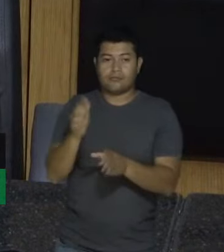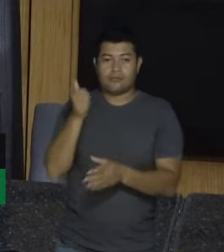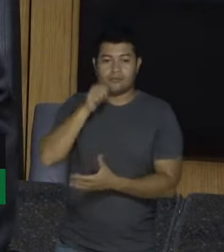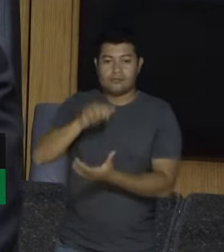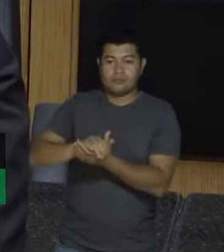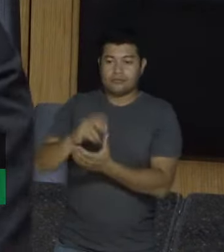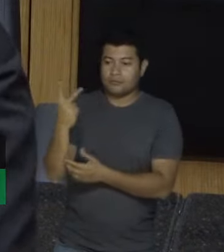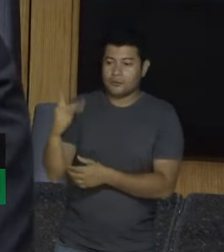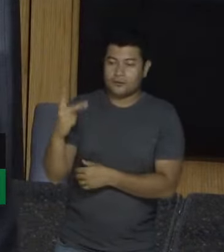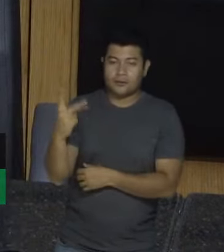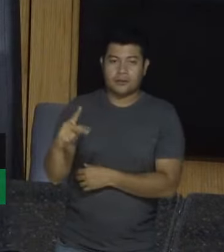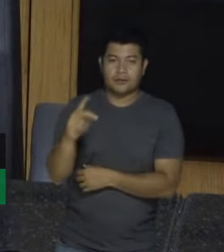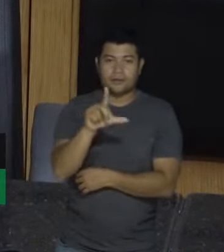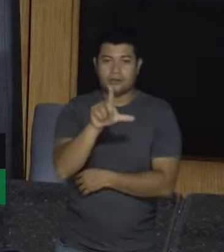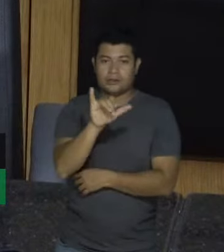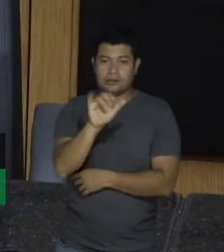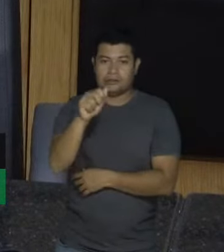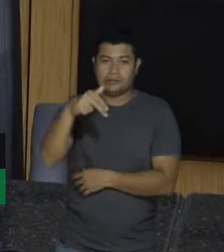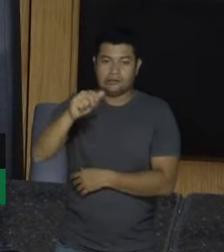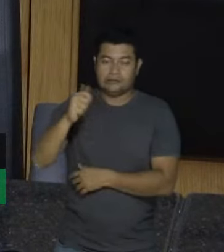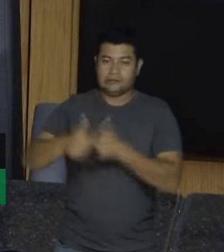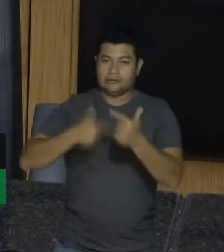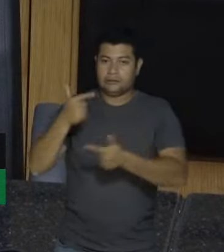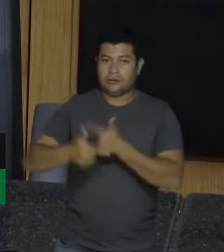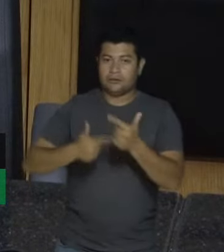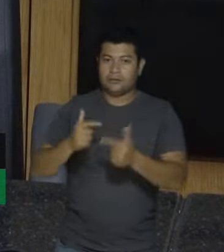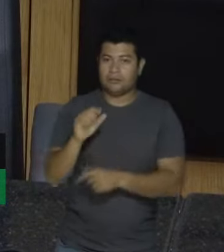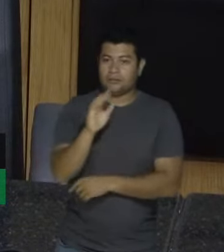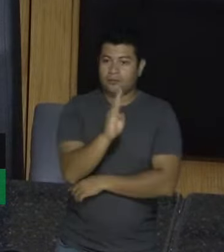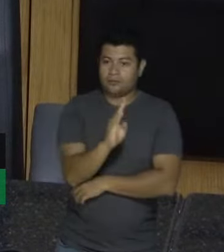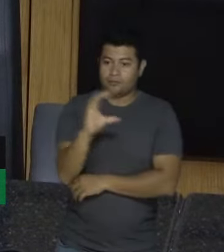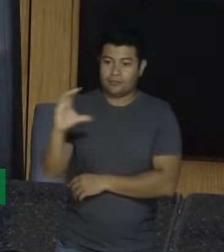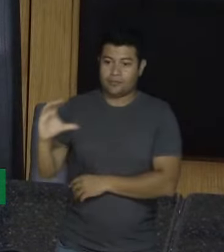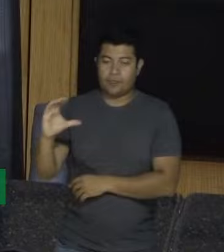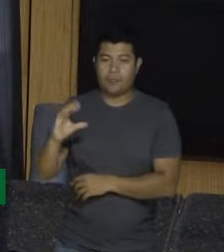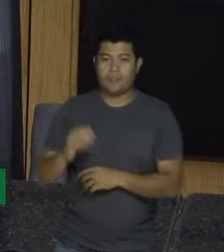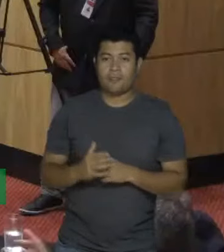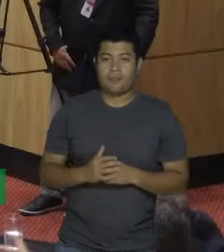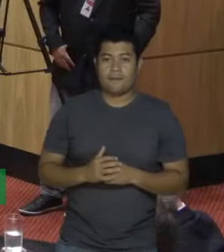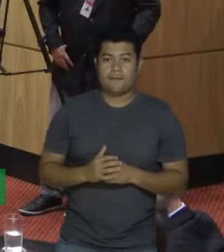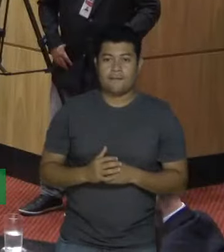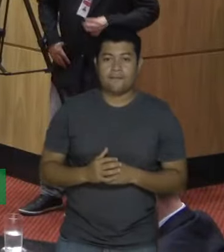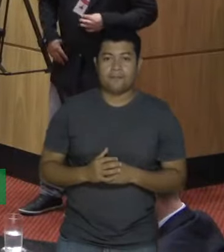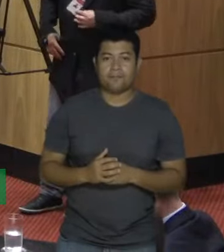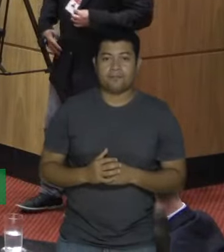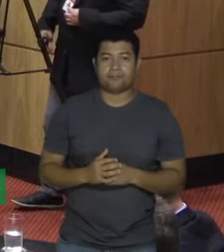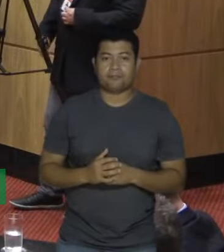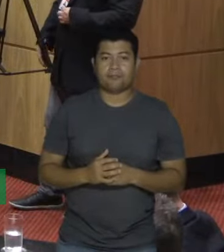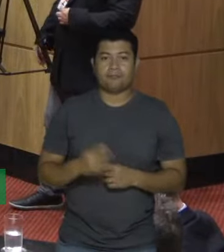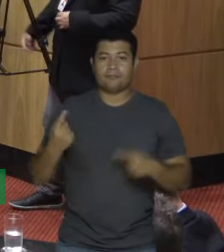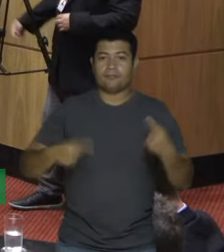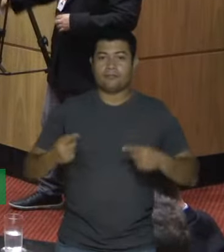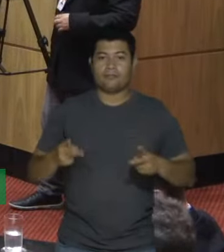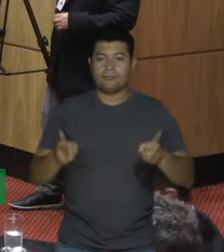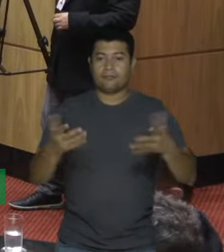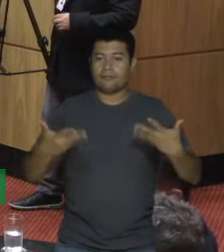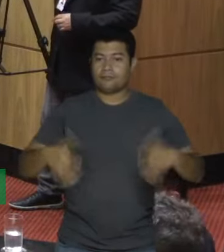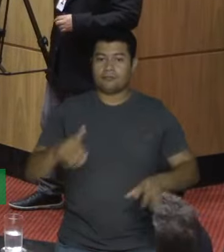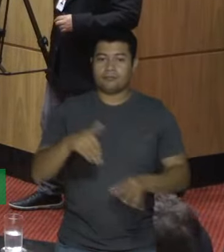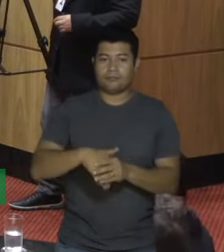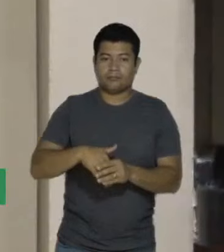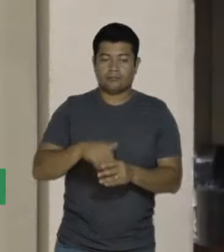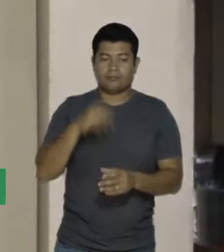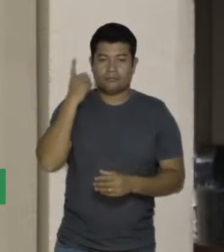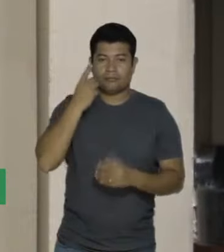realizando ali no município de Balneário Camboriú Muito obrigado havendo mais Quem Queira discutir em votação